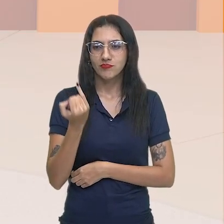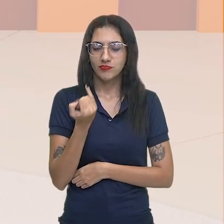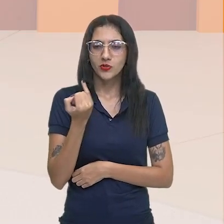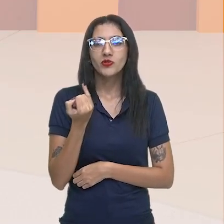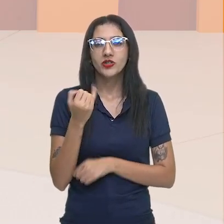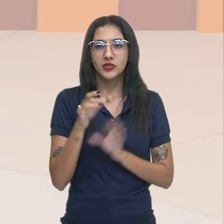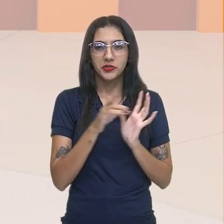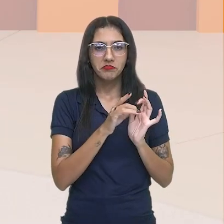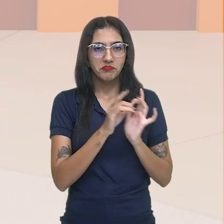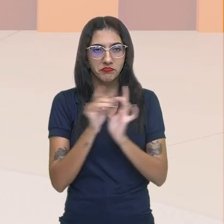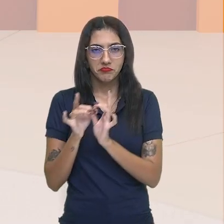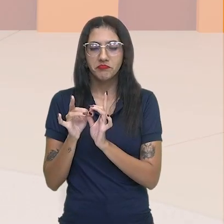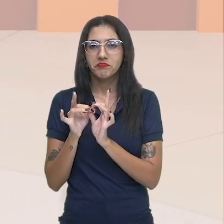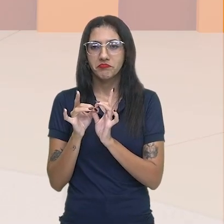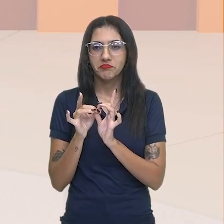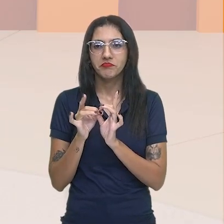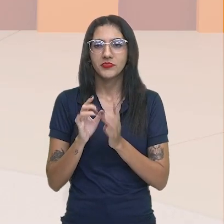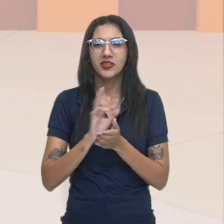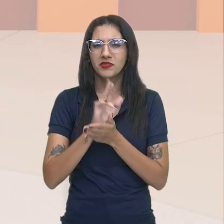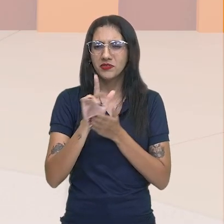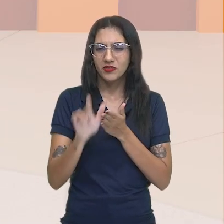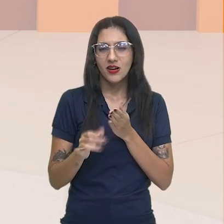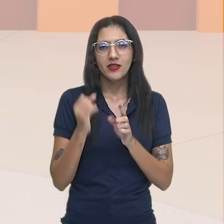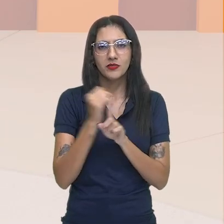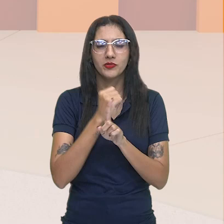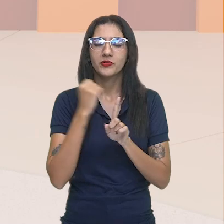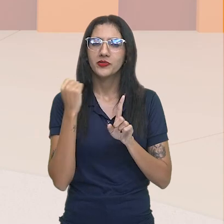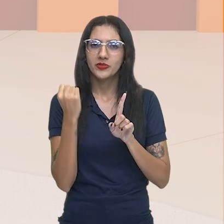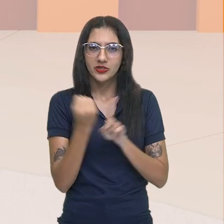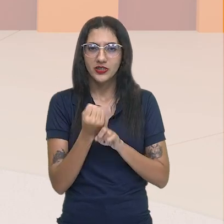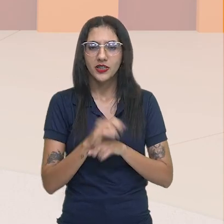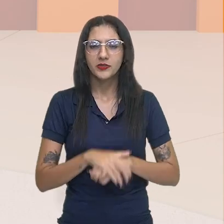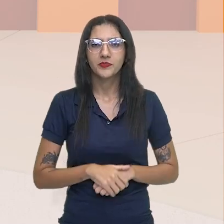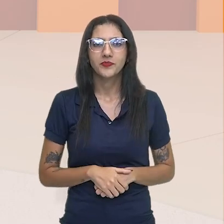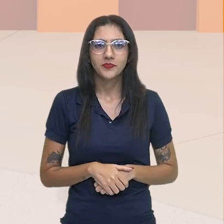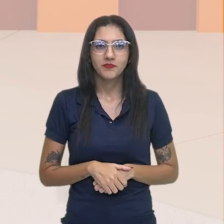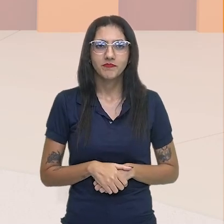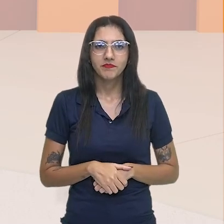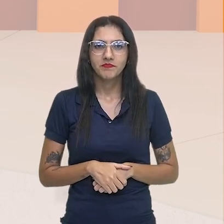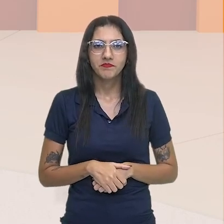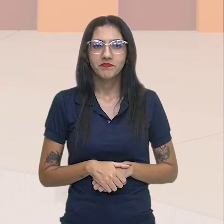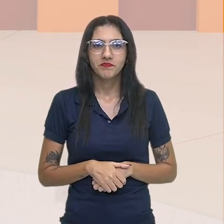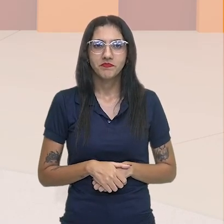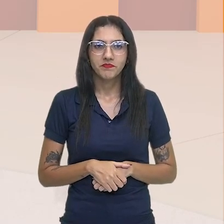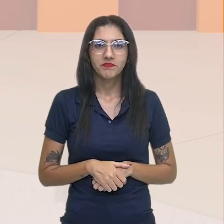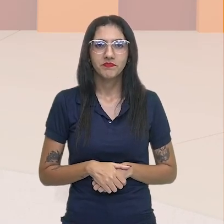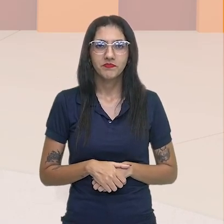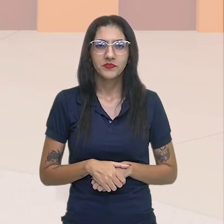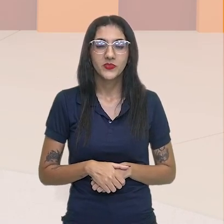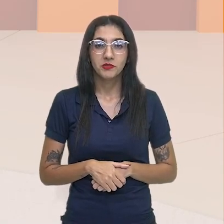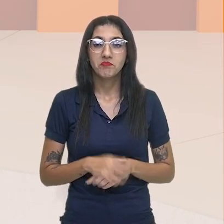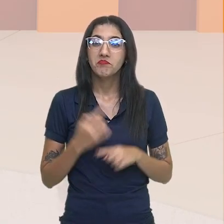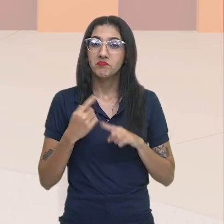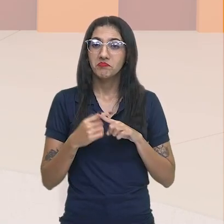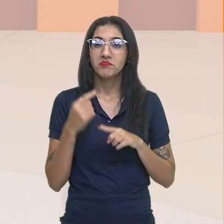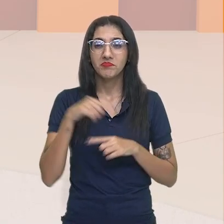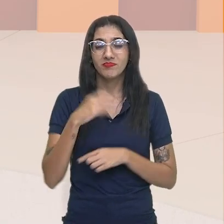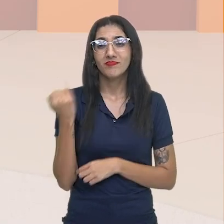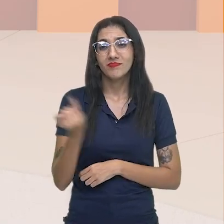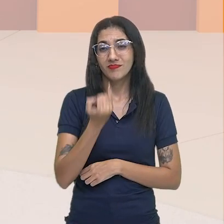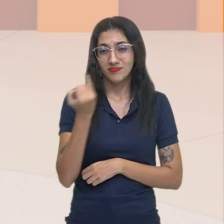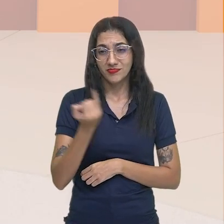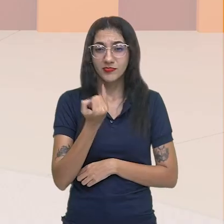nessas freguesias, nessas sociedades. Ressaltamos aí, portanto, a importância da figura